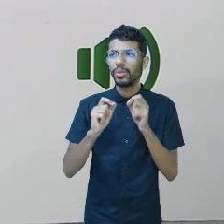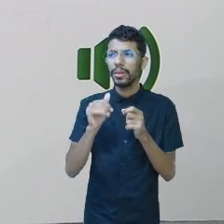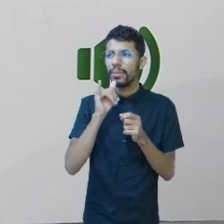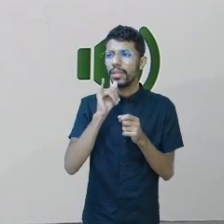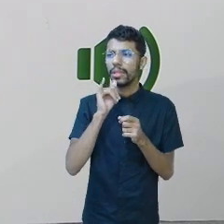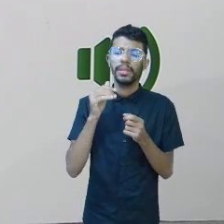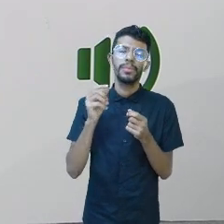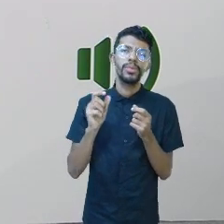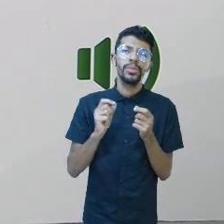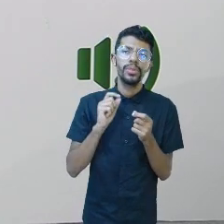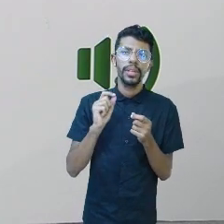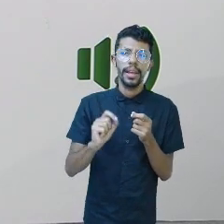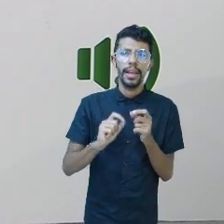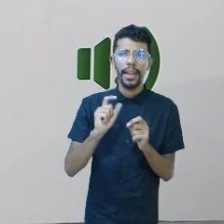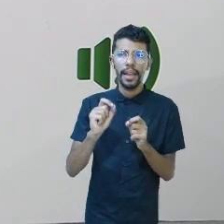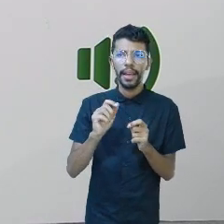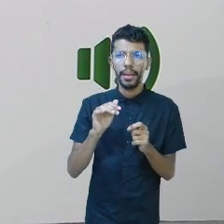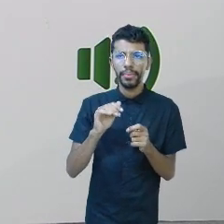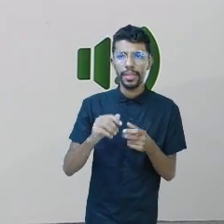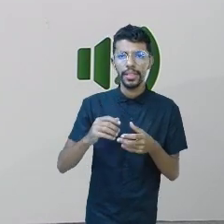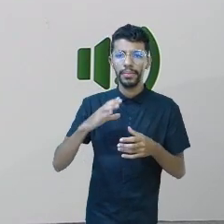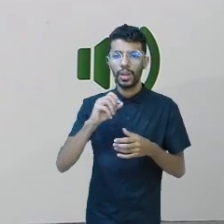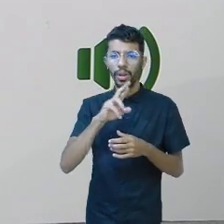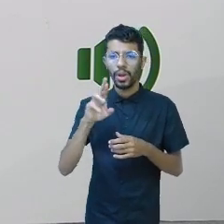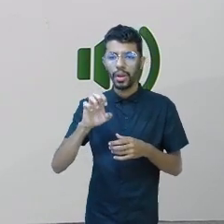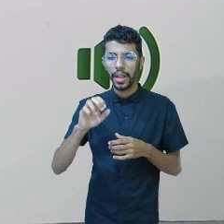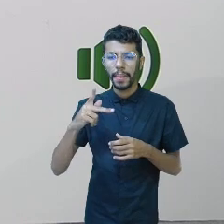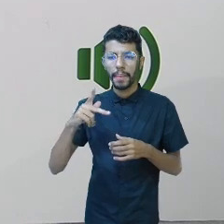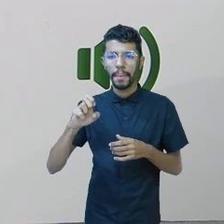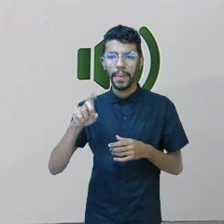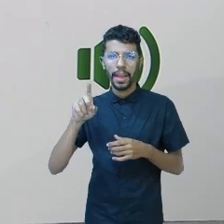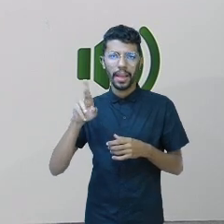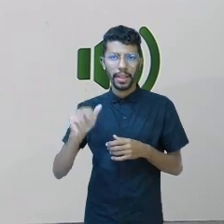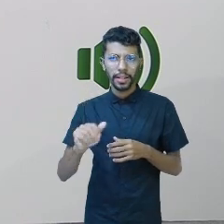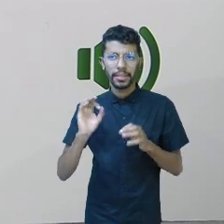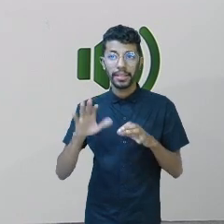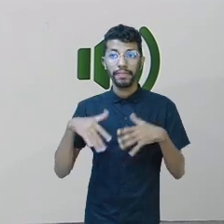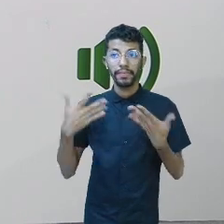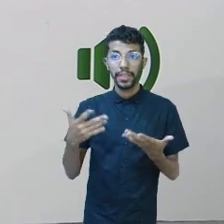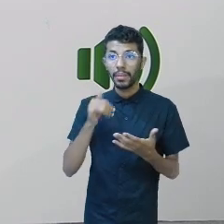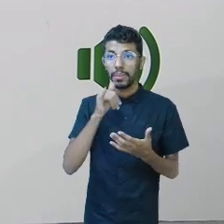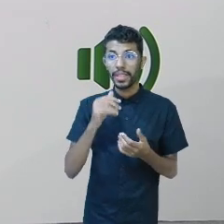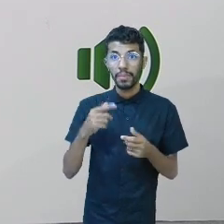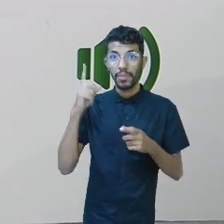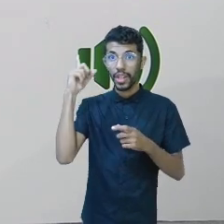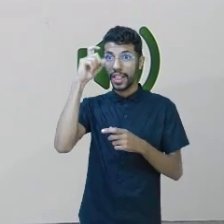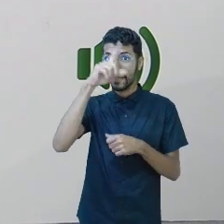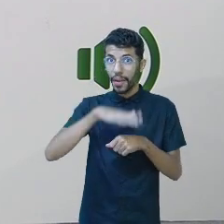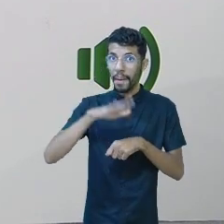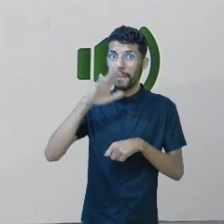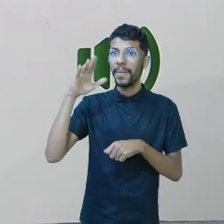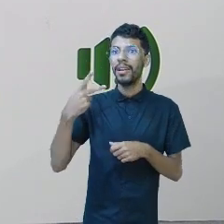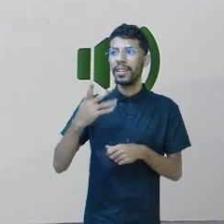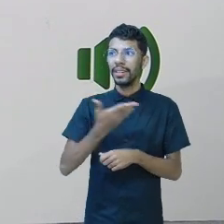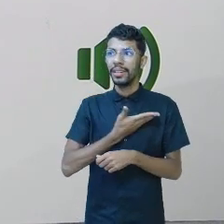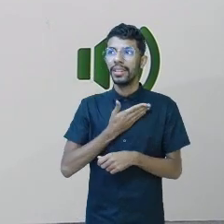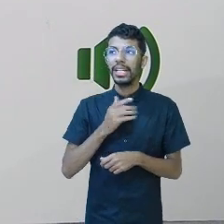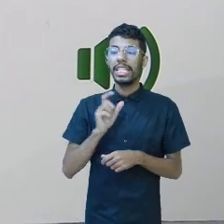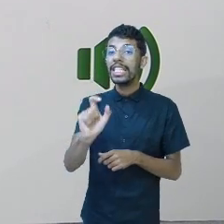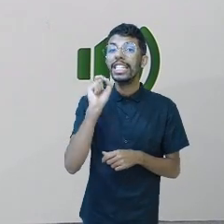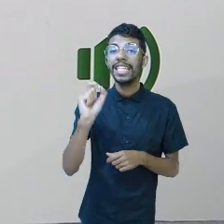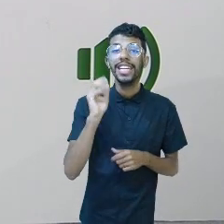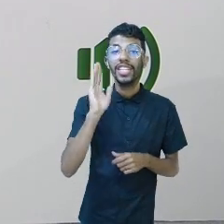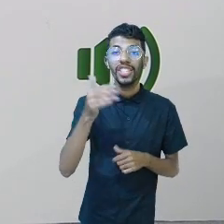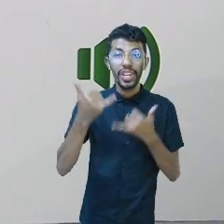chaves, né? Ou correr pedra e tal, e tirar a casa, aí você vai dificultar mais ainda para o seu amigo. Quem já brincou de amarelinha